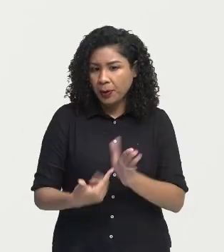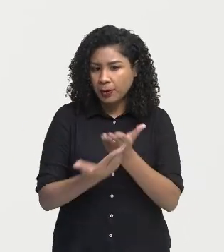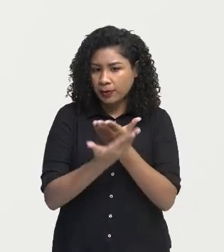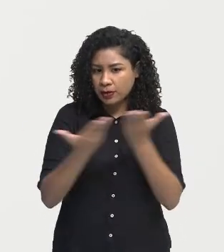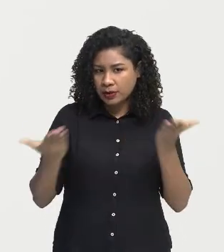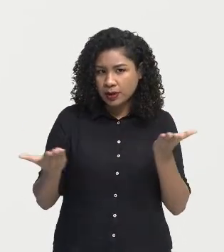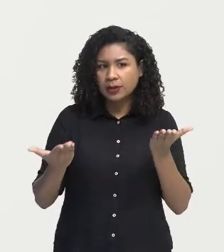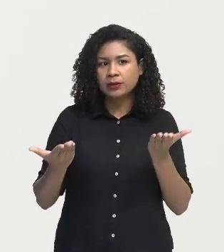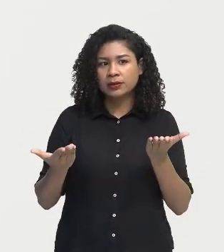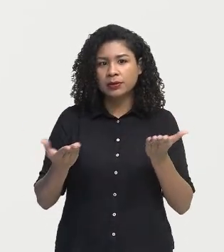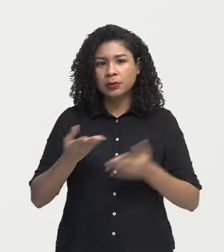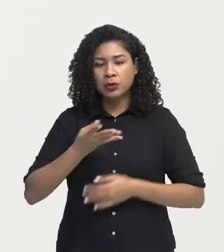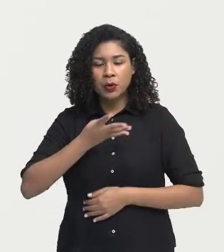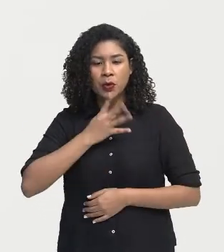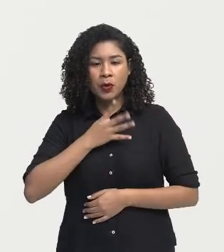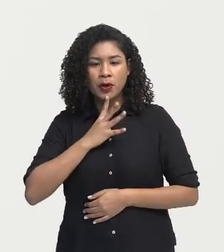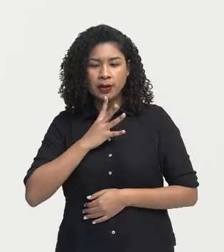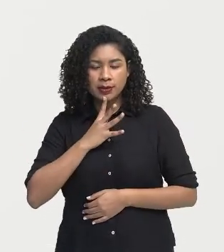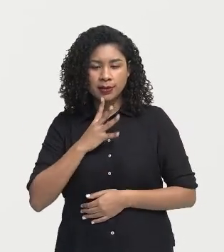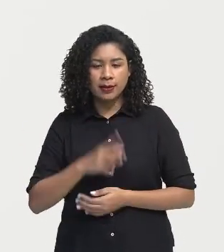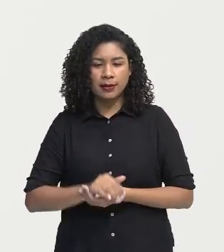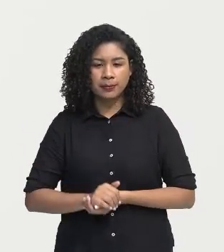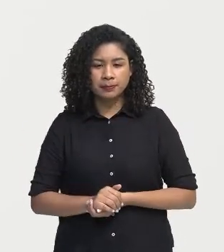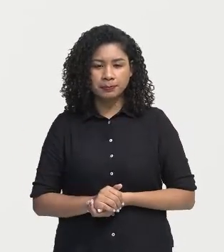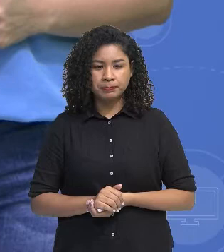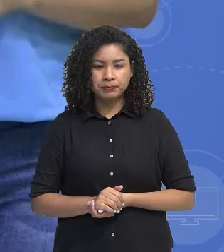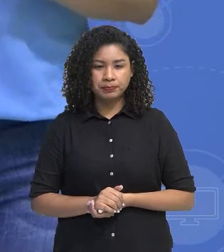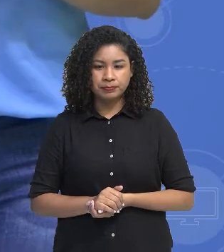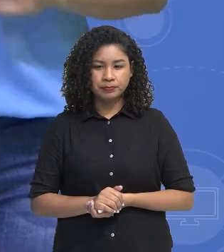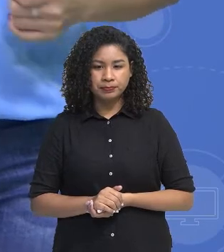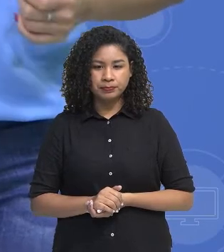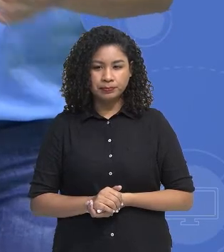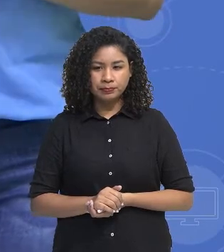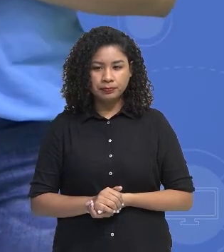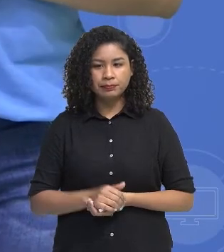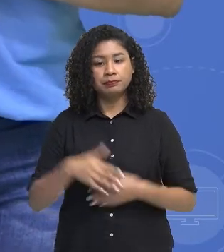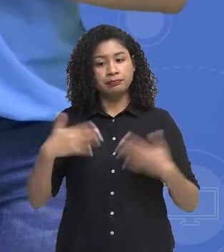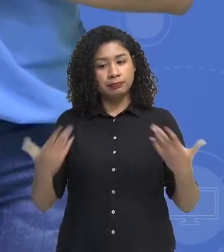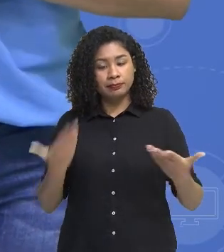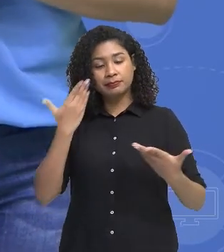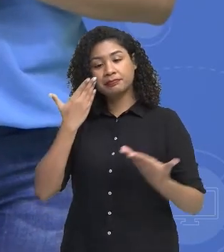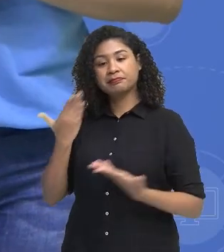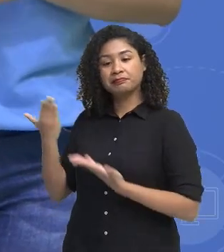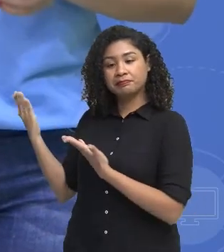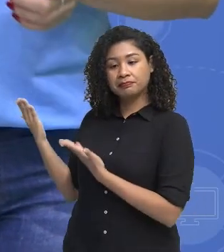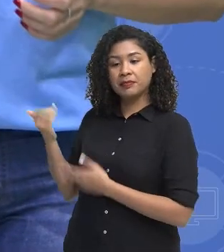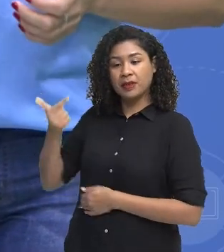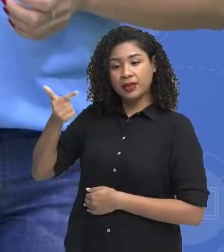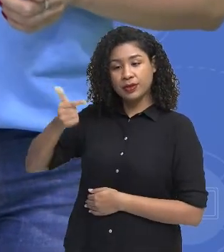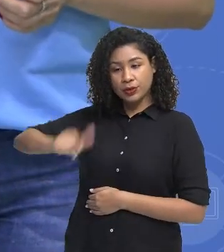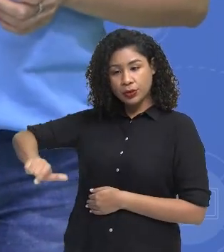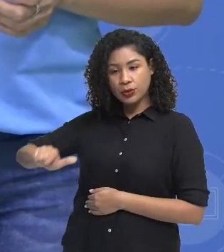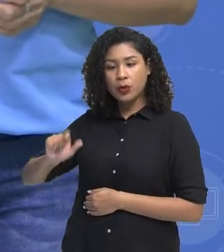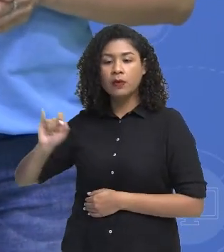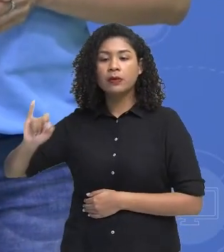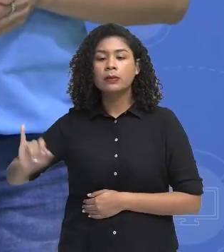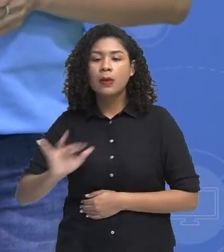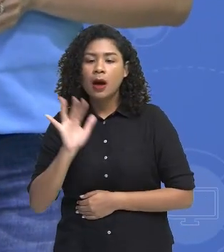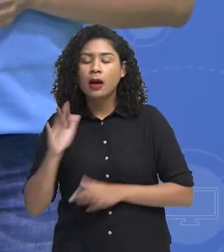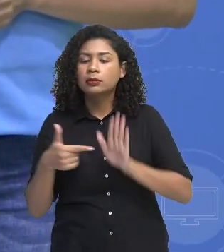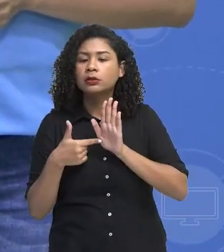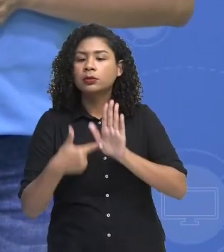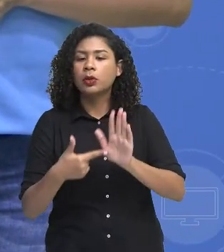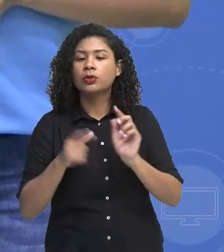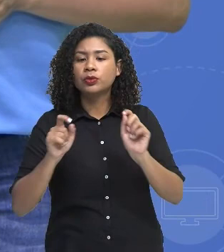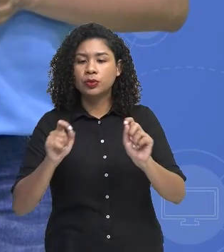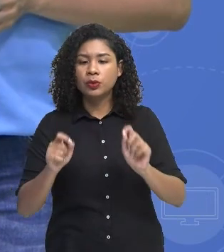que diferenciam a célula animal da célula vegetal. Tá bom? E aí a gente trouxe aqui novamente a imagem que mostra para a